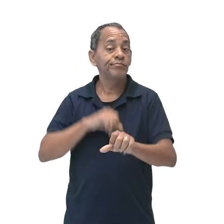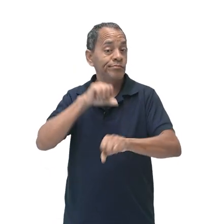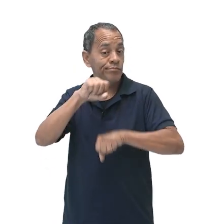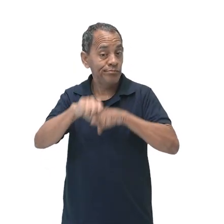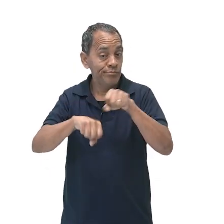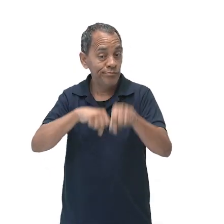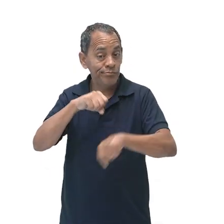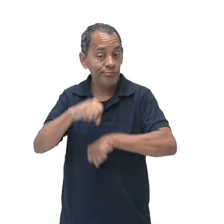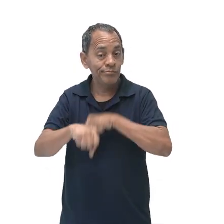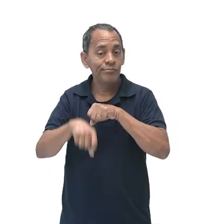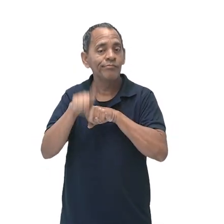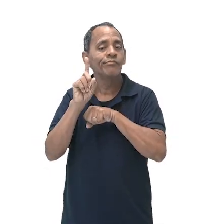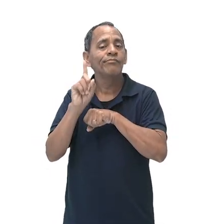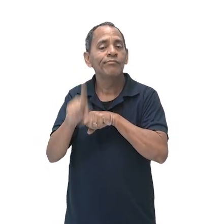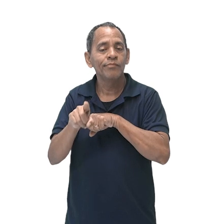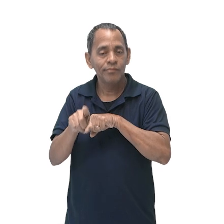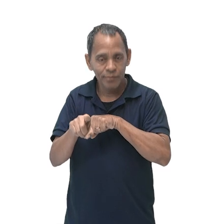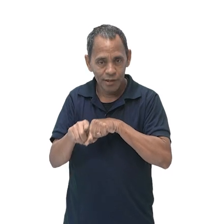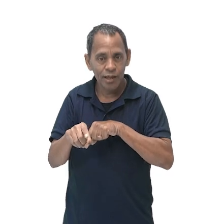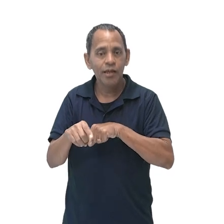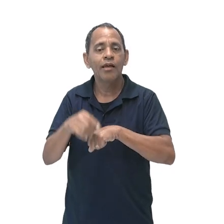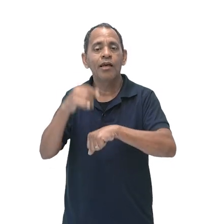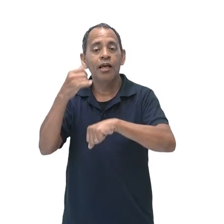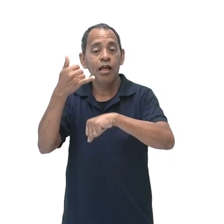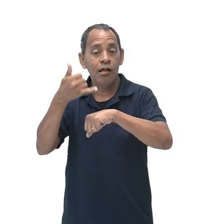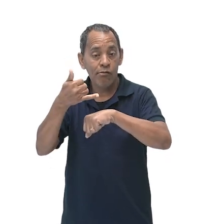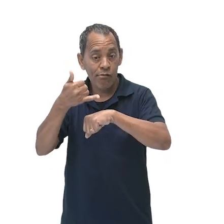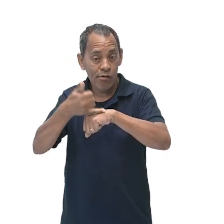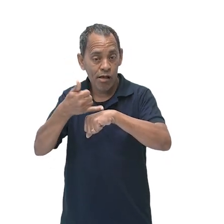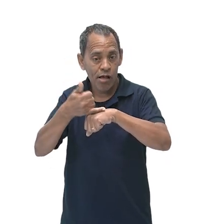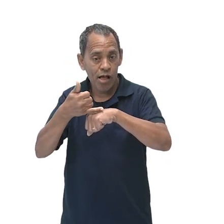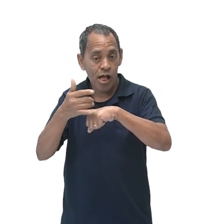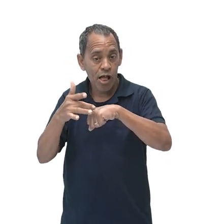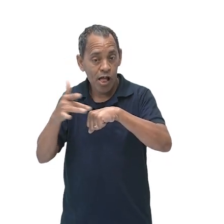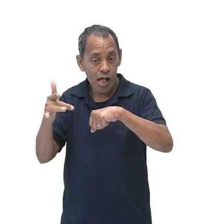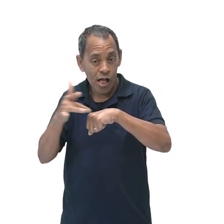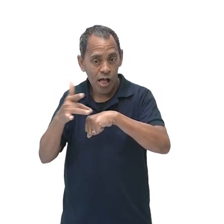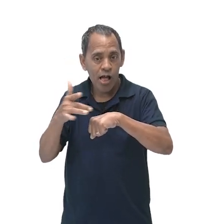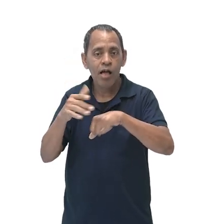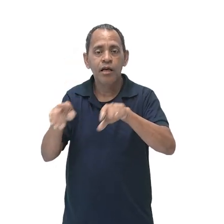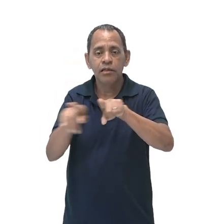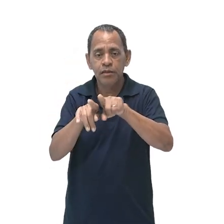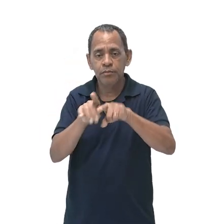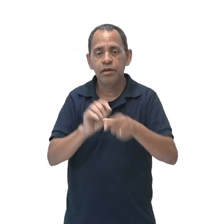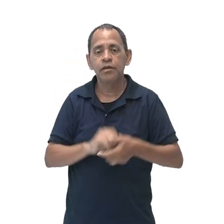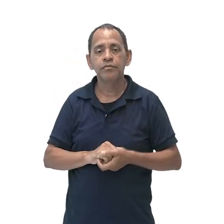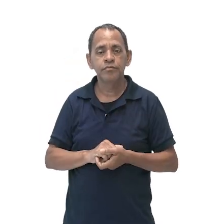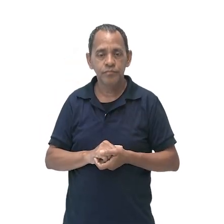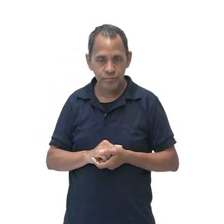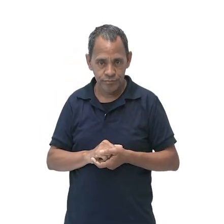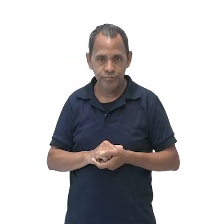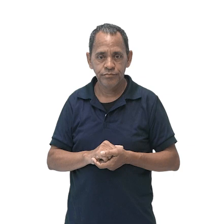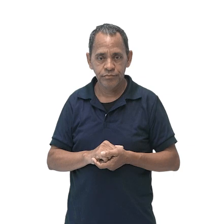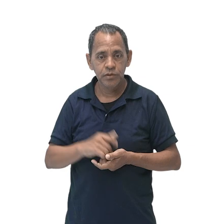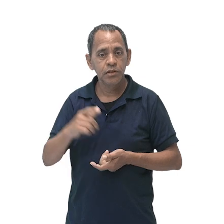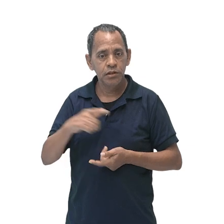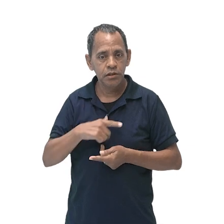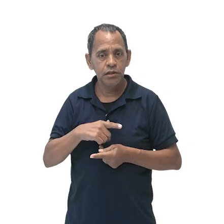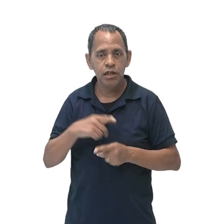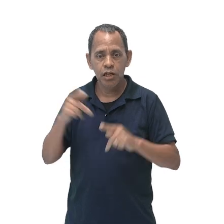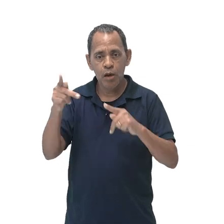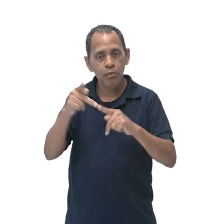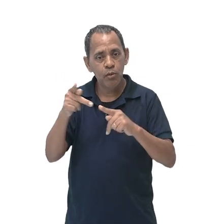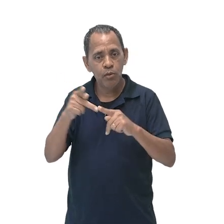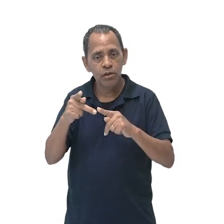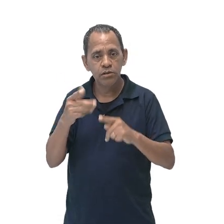é de alumínio. Gente, mais uma vez, a preposição de presente aqui. Nós já vimos que